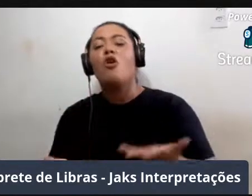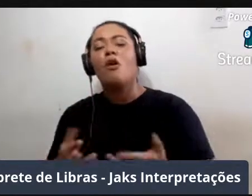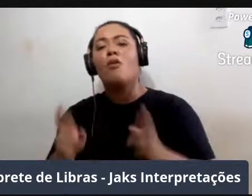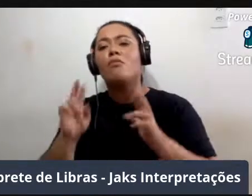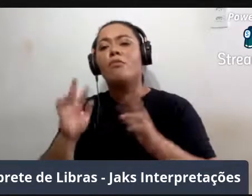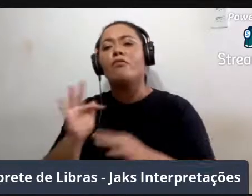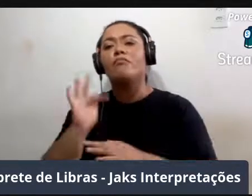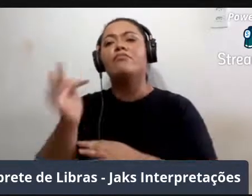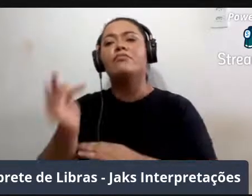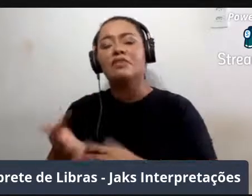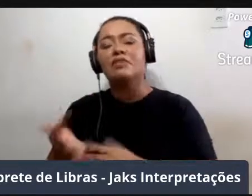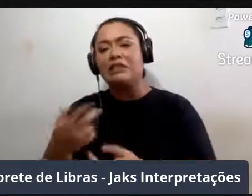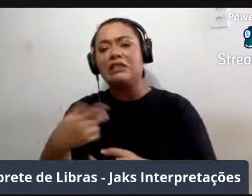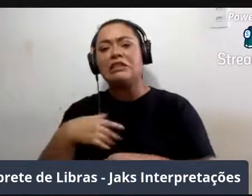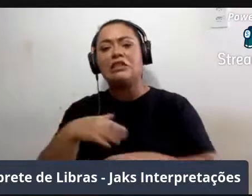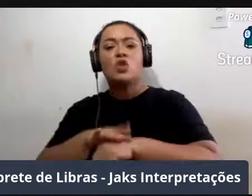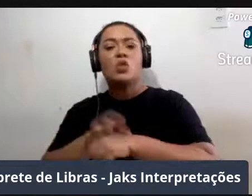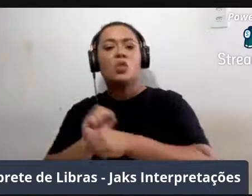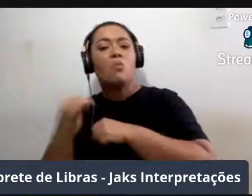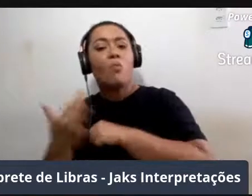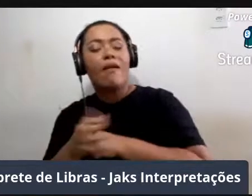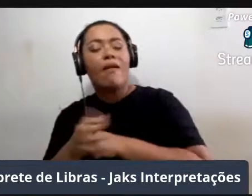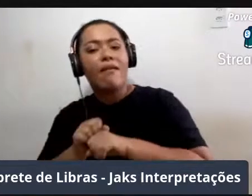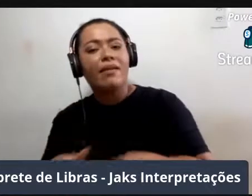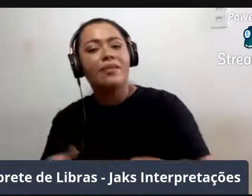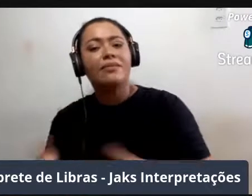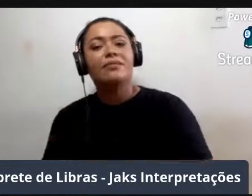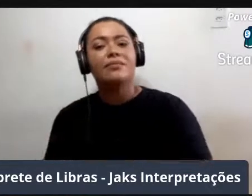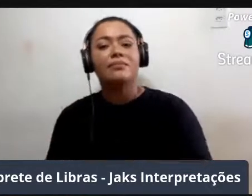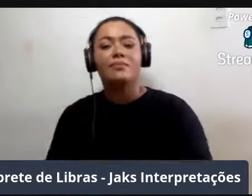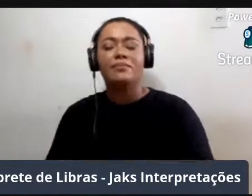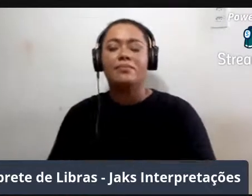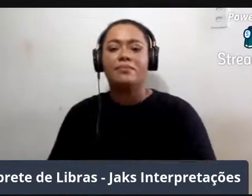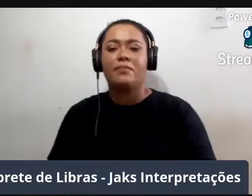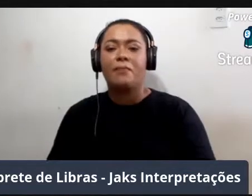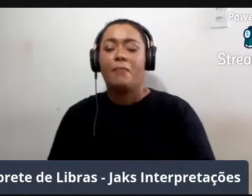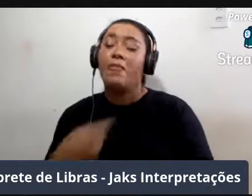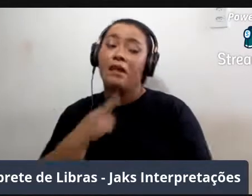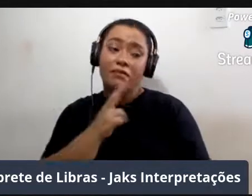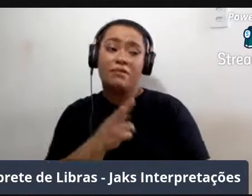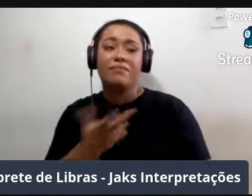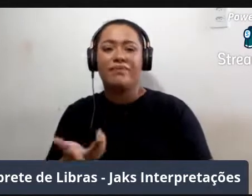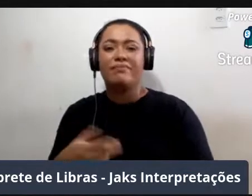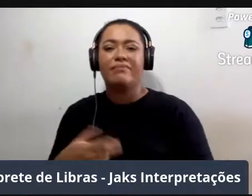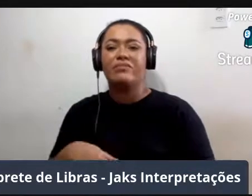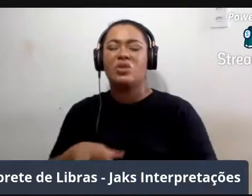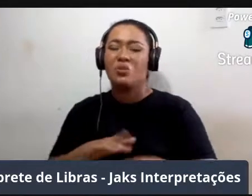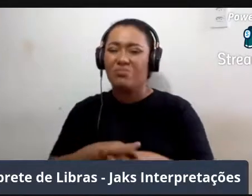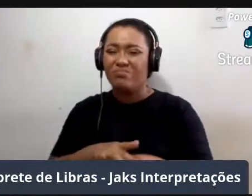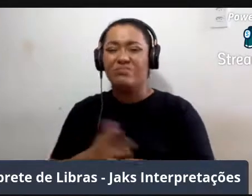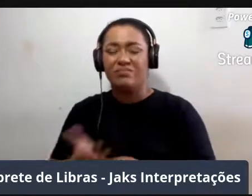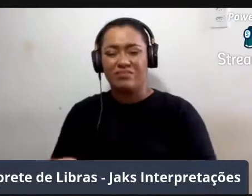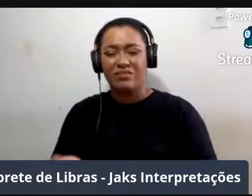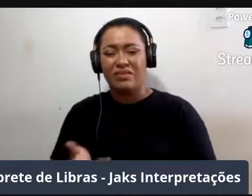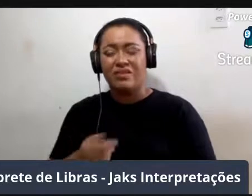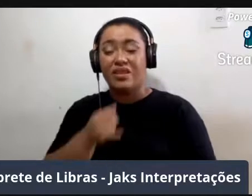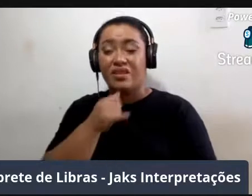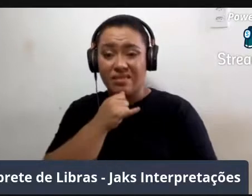doença? Essa doença está triste, né? Mas, e, graças a Deus,